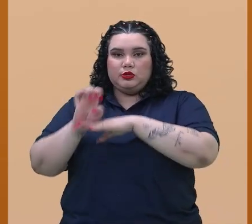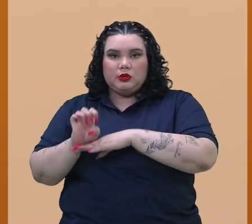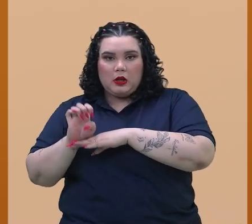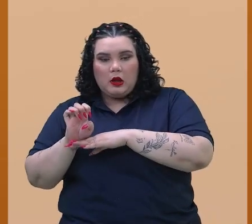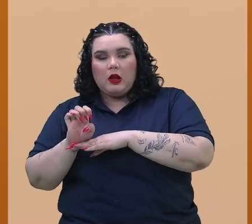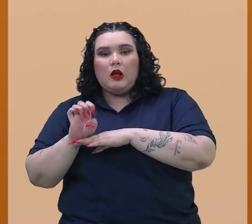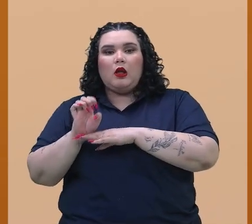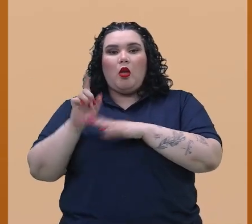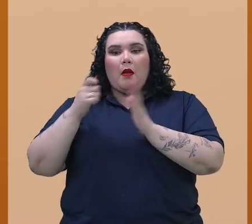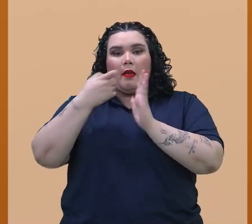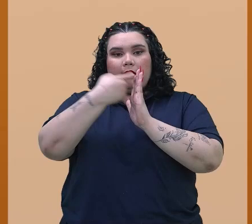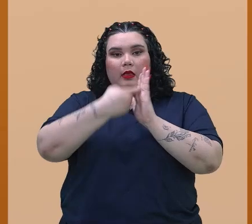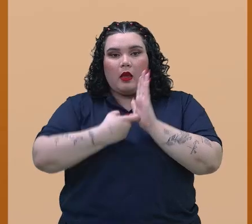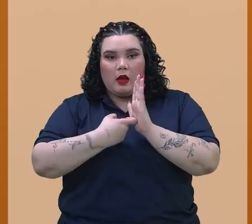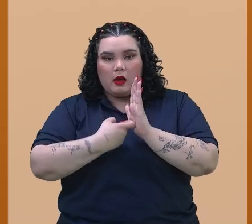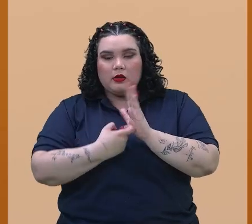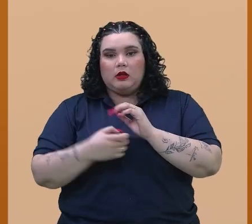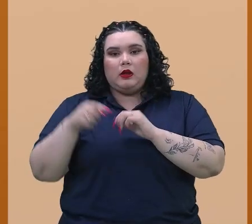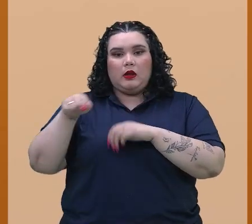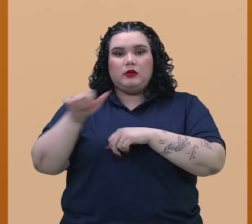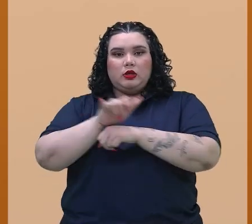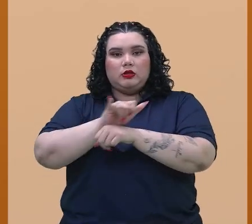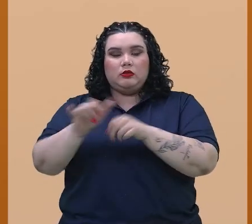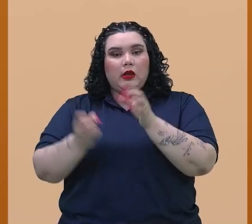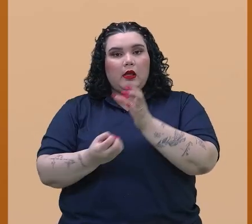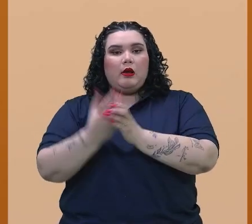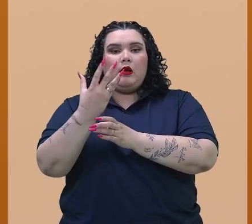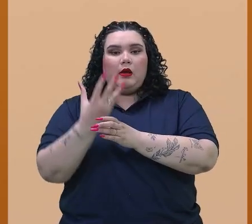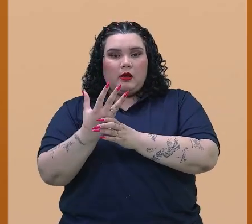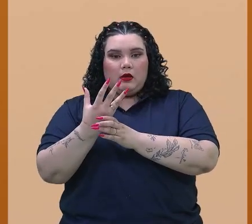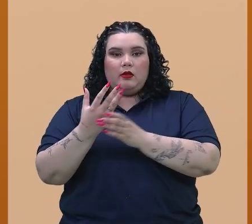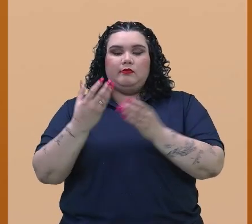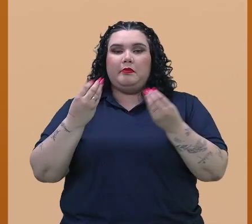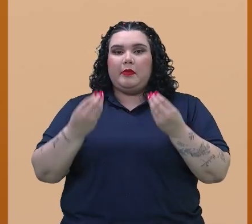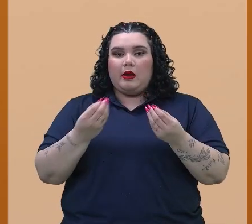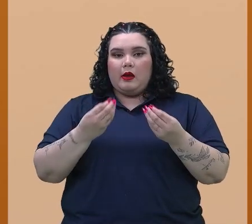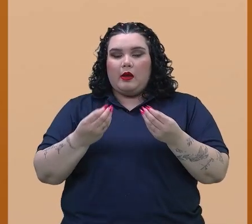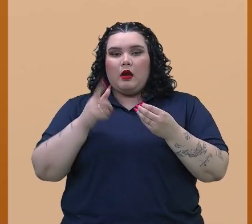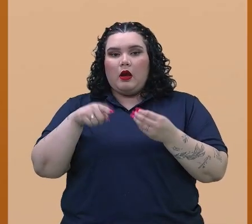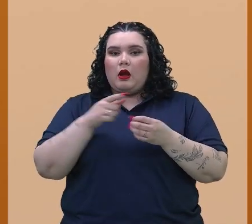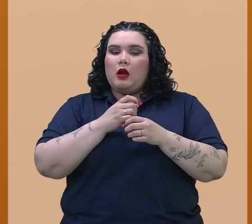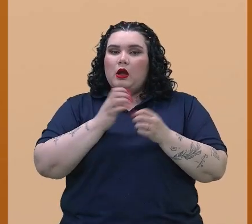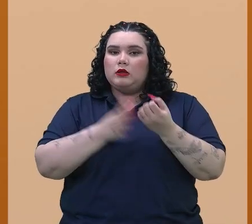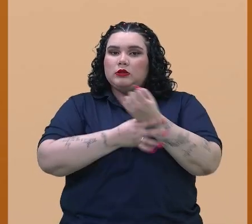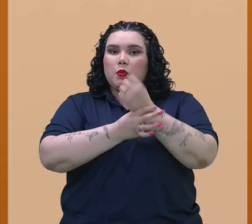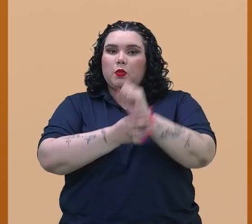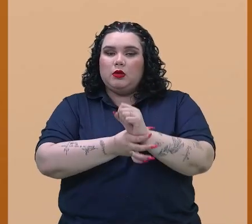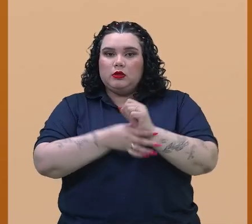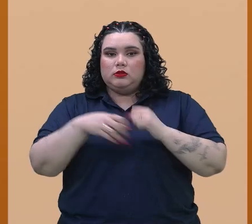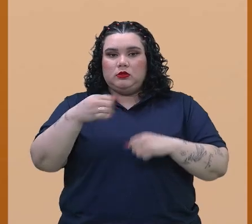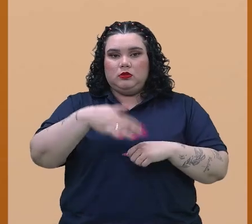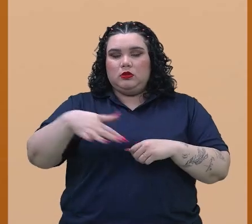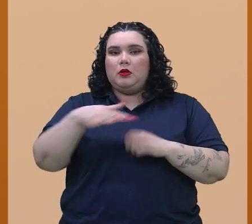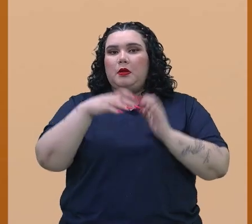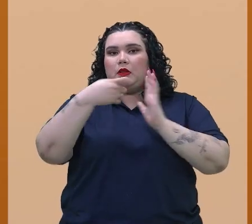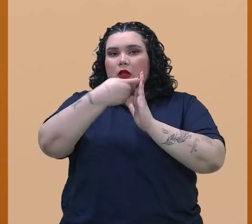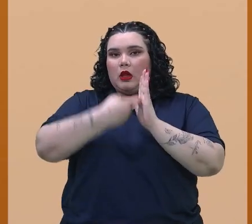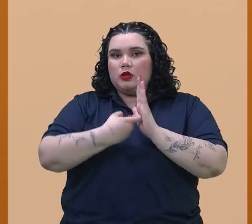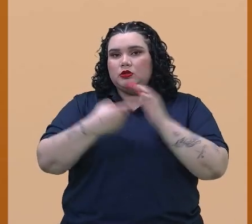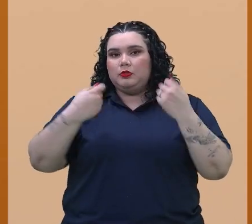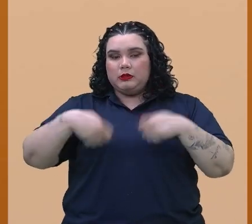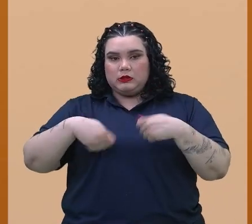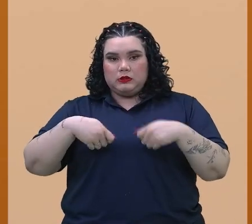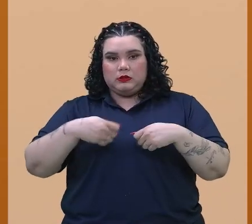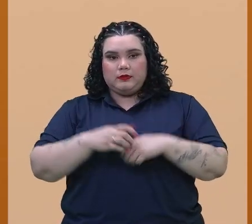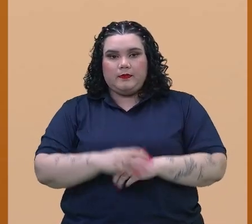essas taxas, e o mecanismo criado era justamente medidas para proteger o estado através das taxas. Ou seja,